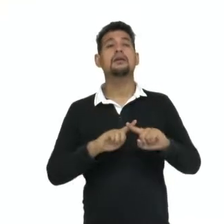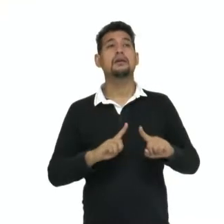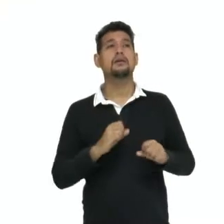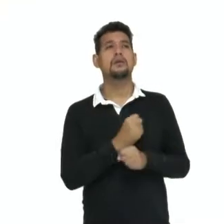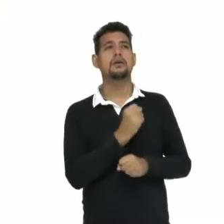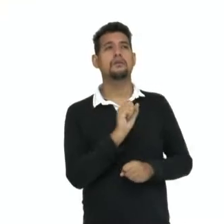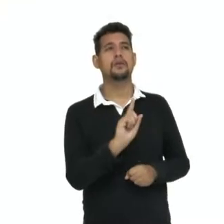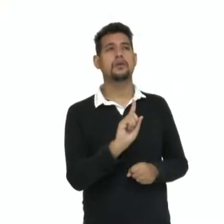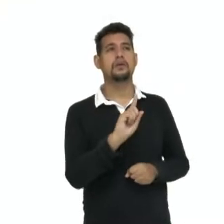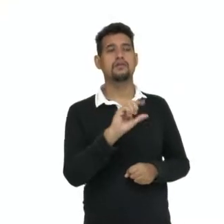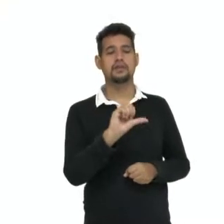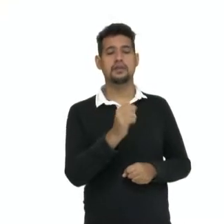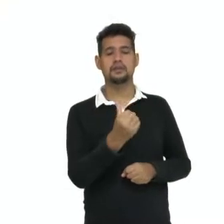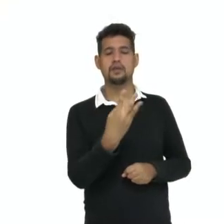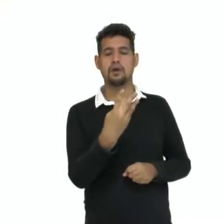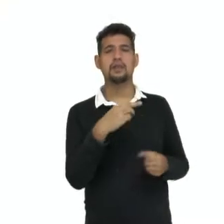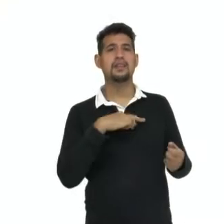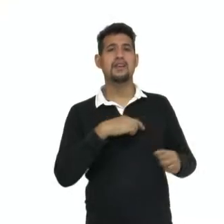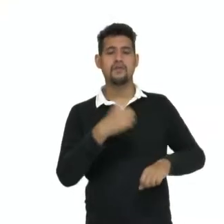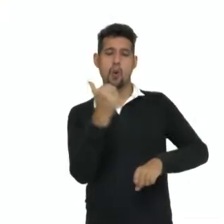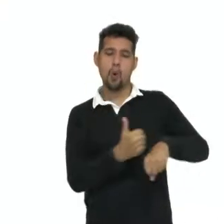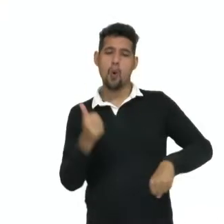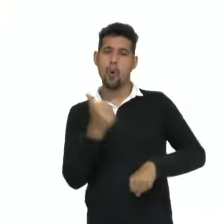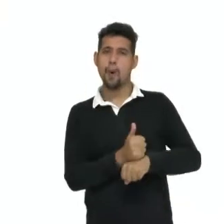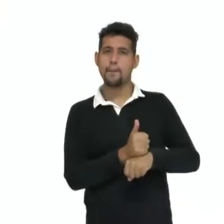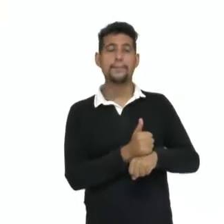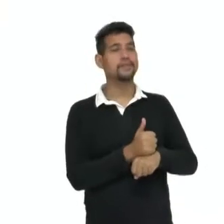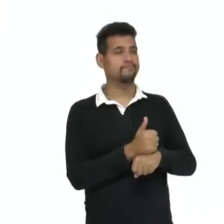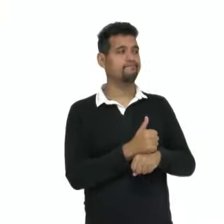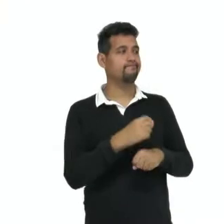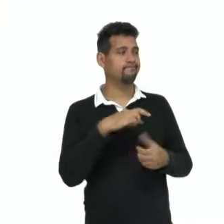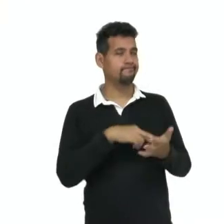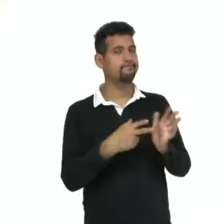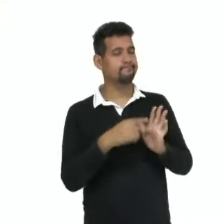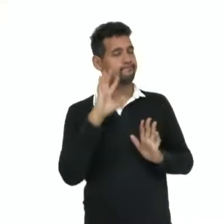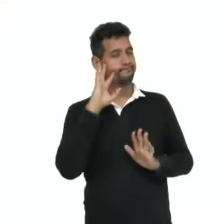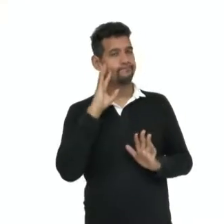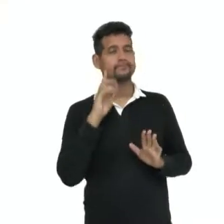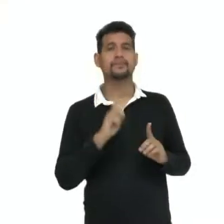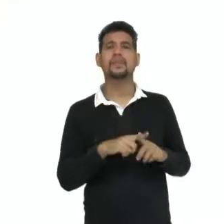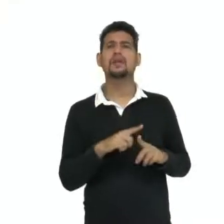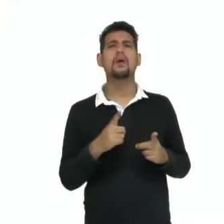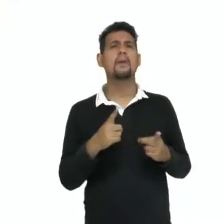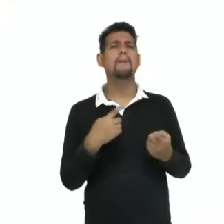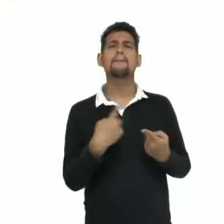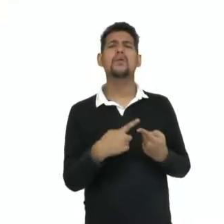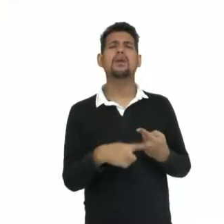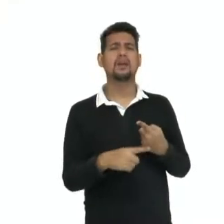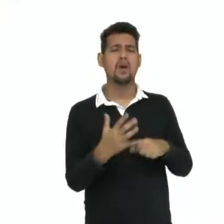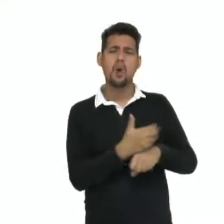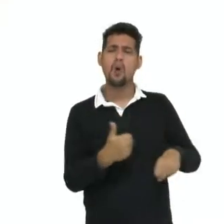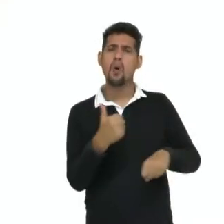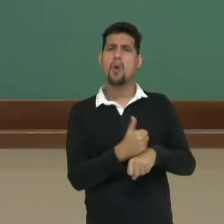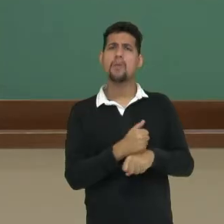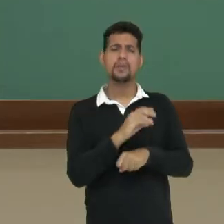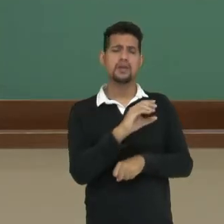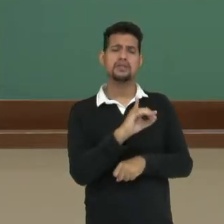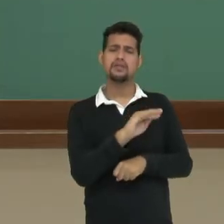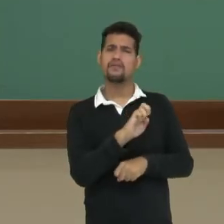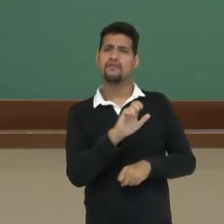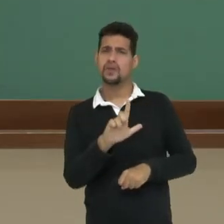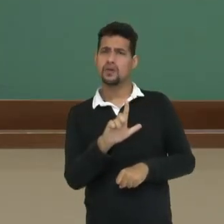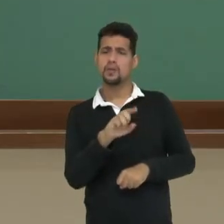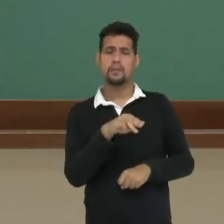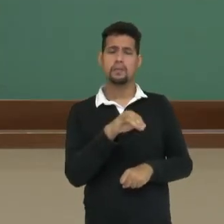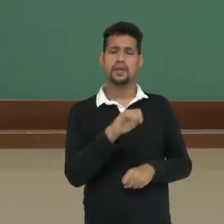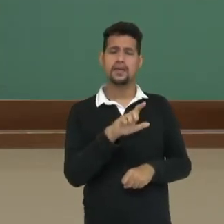1964 ocorreu um golpe de Estado, um golpe civil-militar. Por que a gente chama de civil-militar? Porque você vai ter tanto a